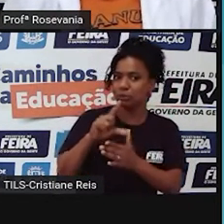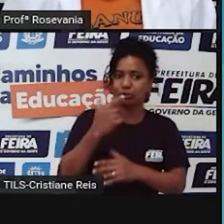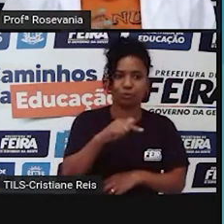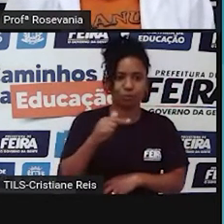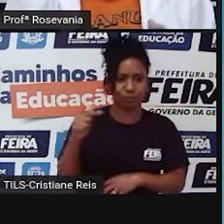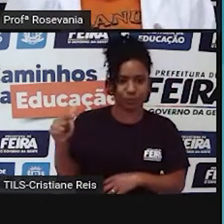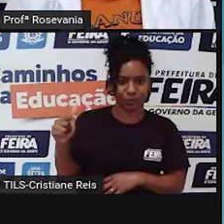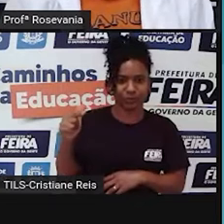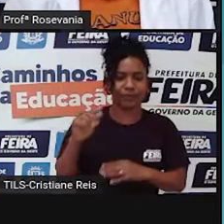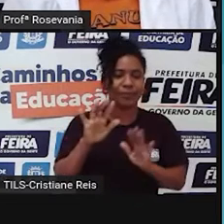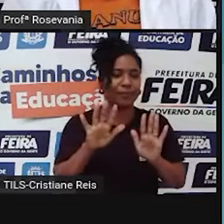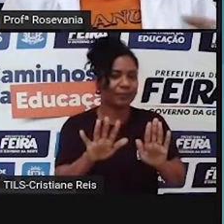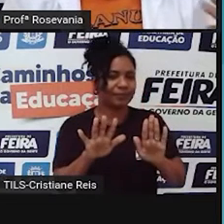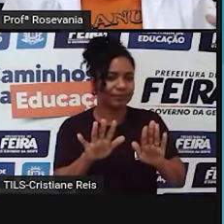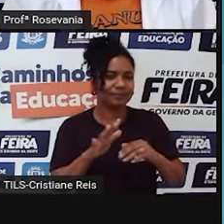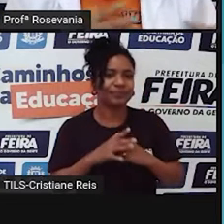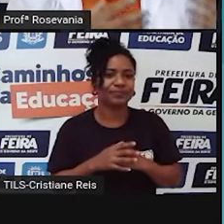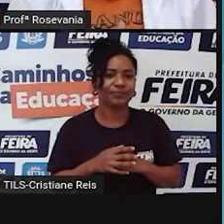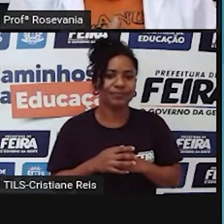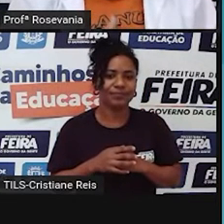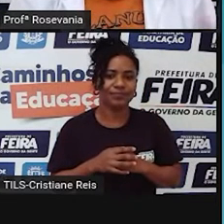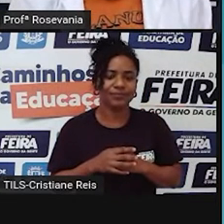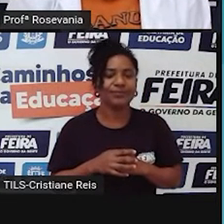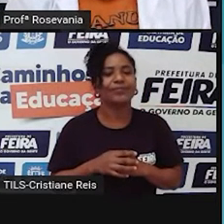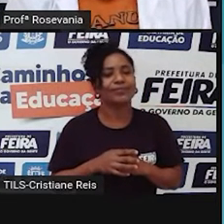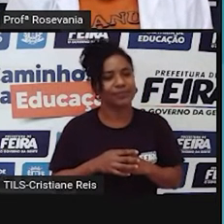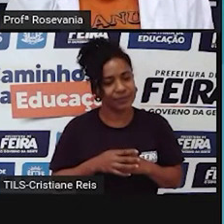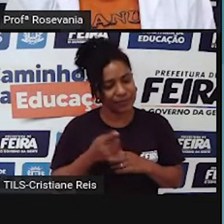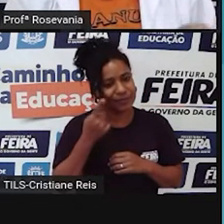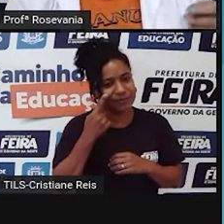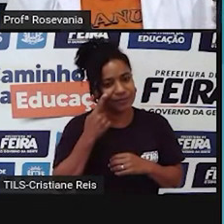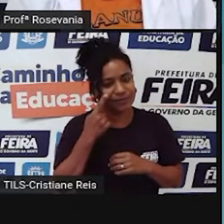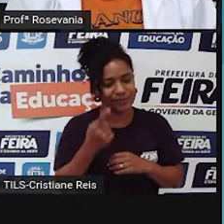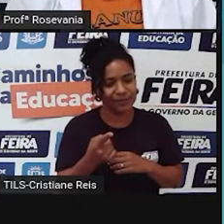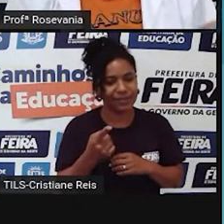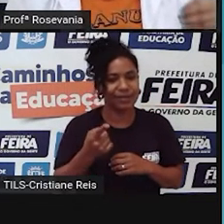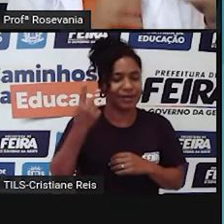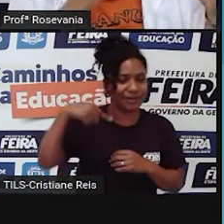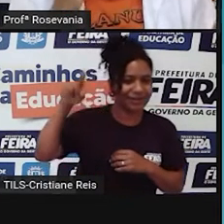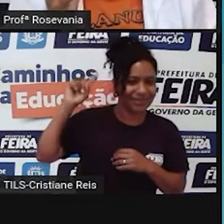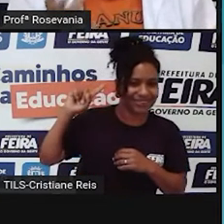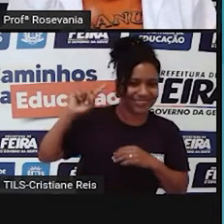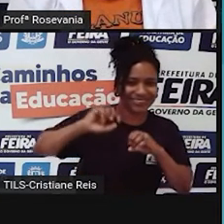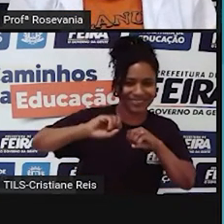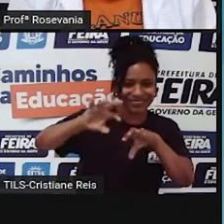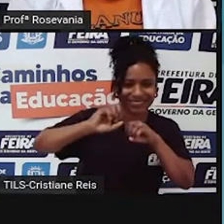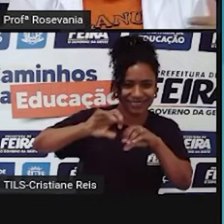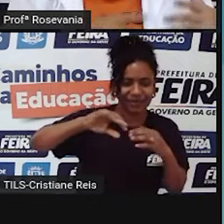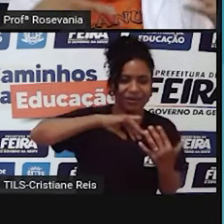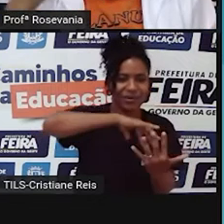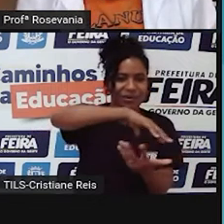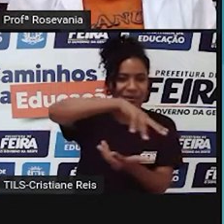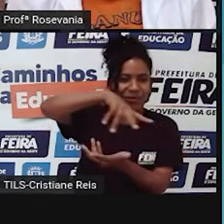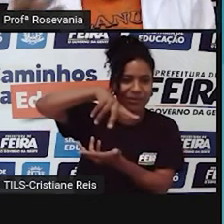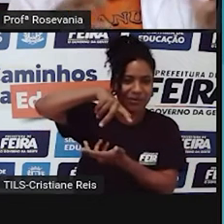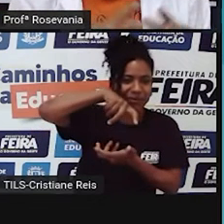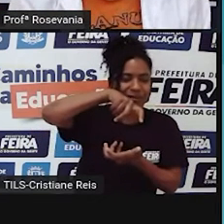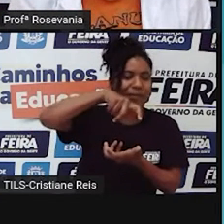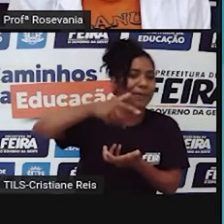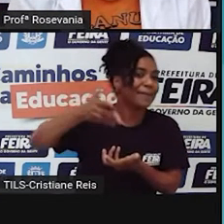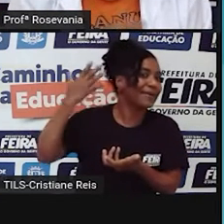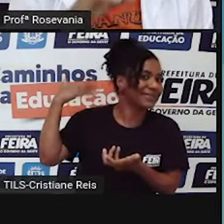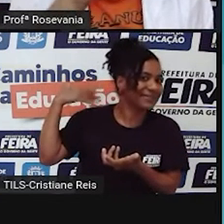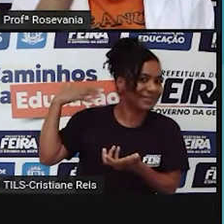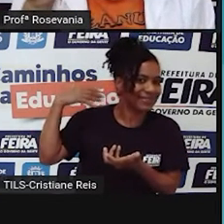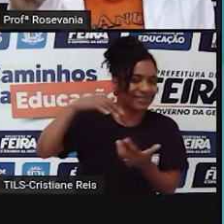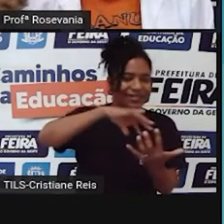É tanto que quando você pega, eu já até mostrei em outra aula, né, o mapa mundi que a gente tinha, com uma ideia, né,